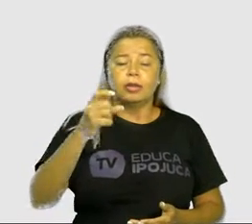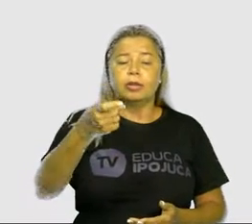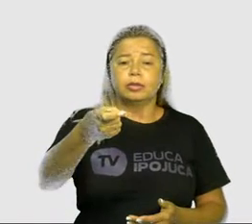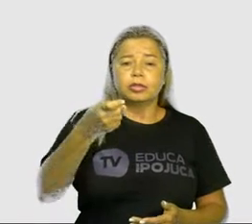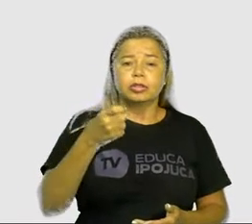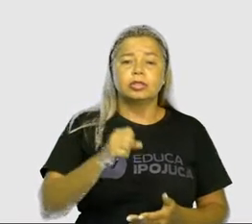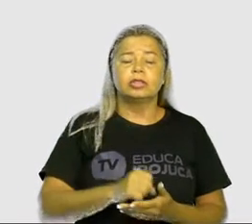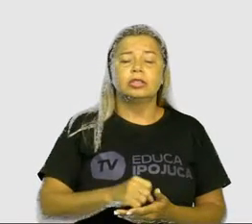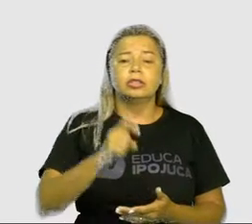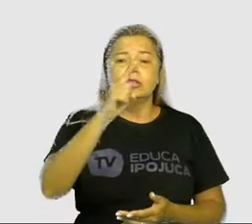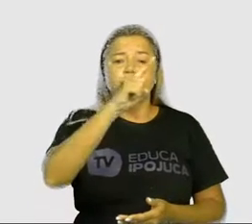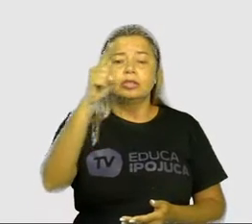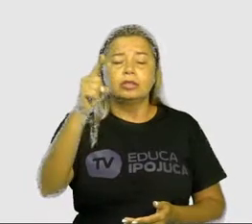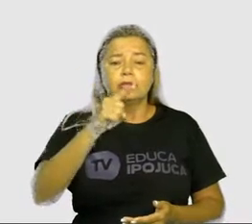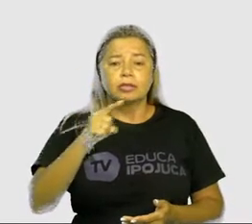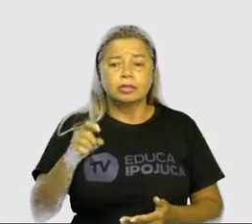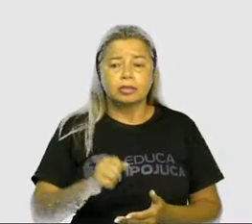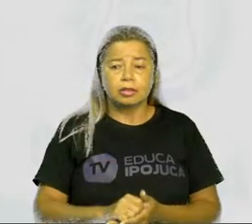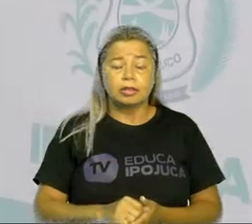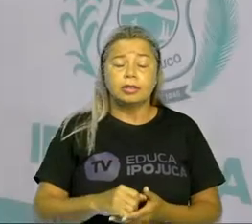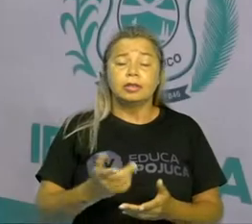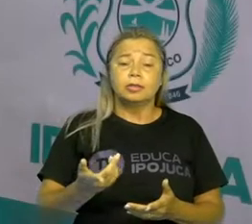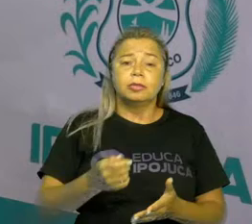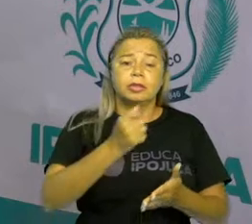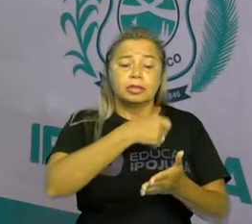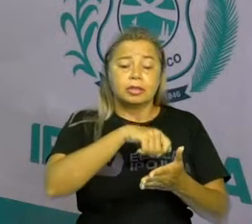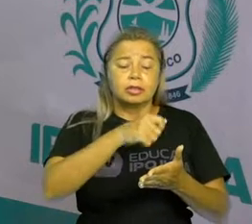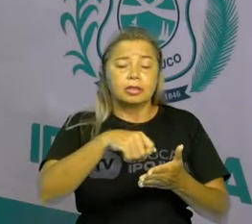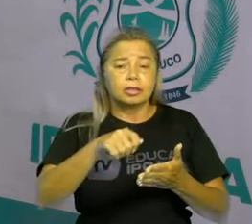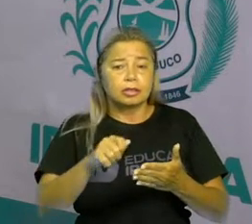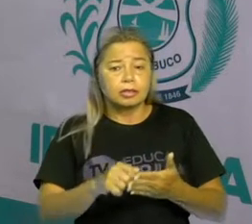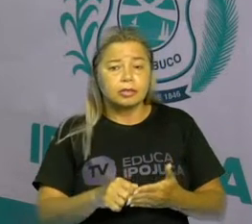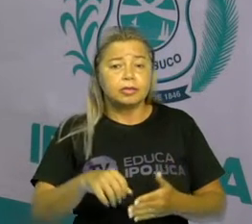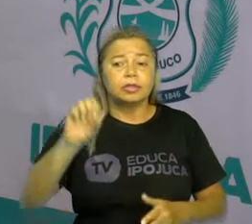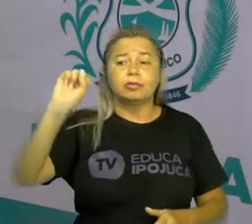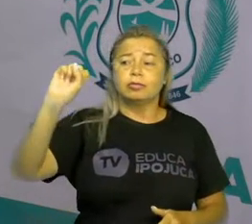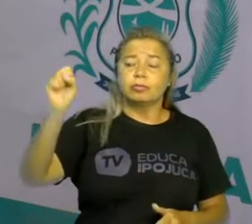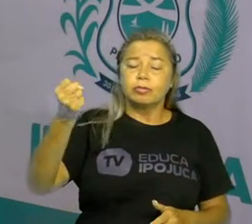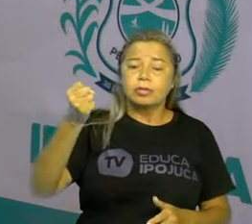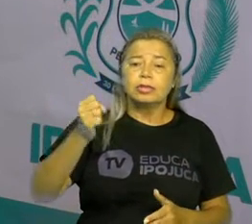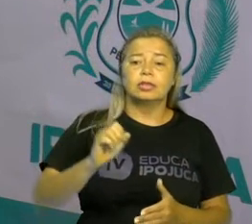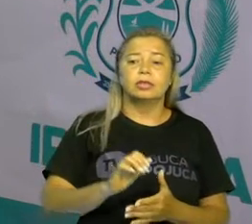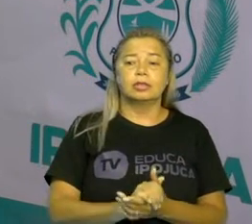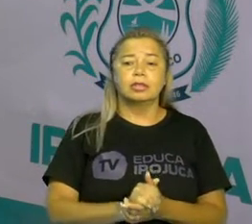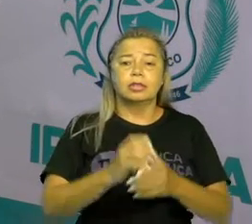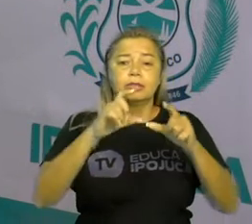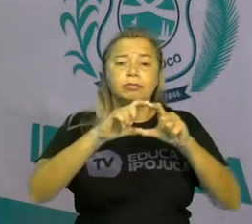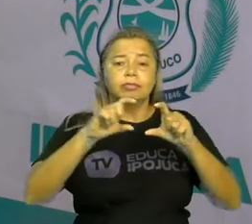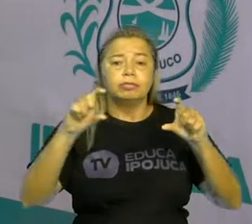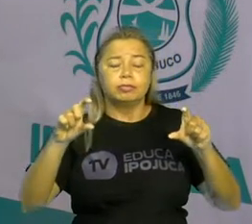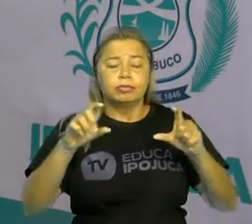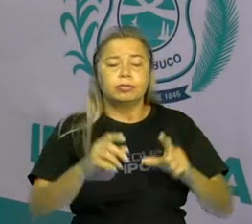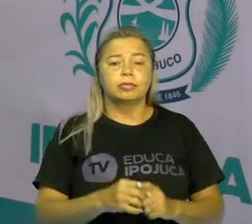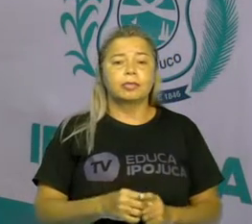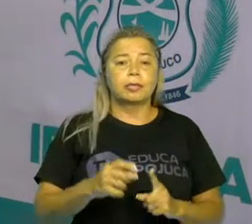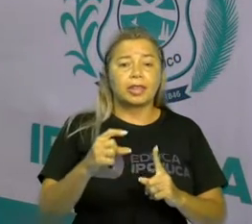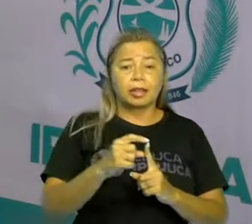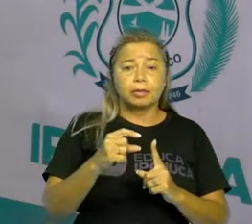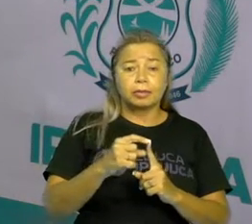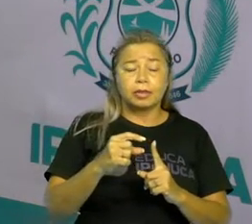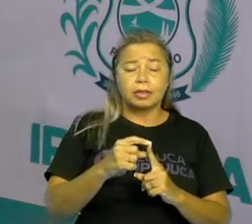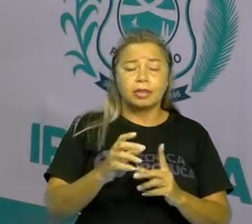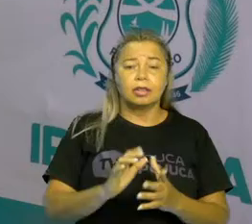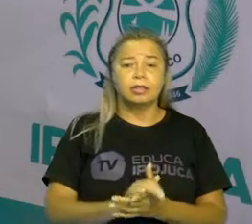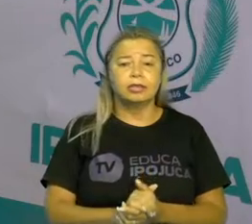o Z, nós vamos acrescentar o ES no final, certo? Ao invés de colocar o S, eu